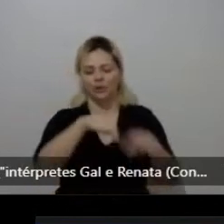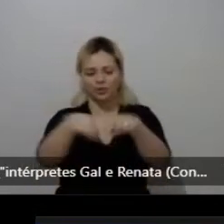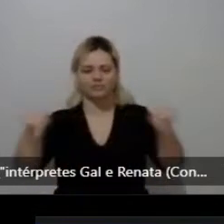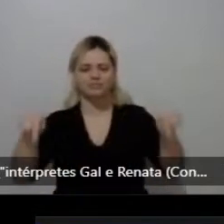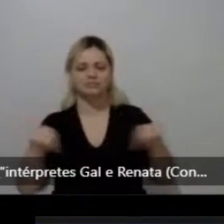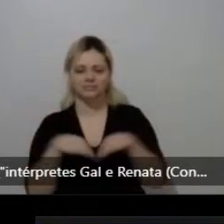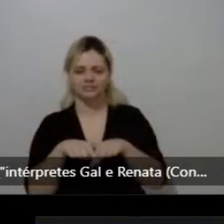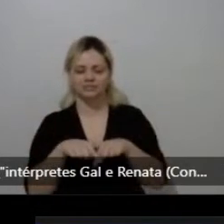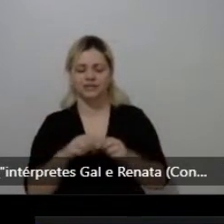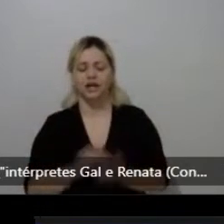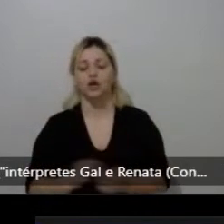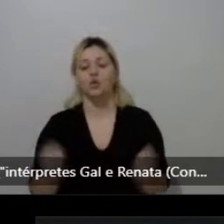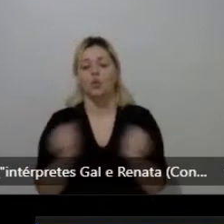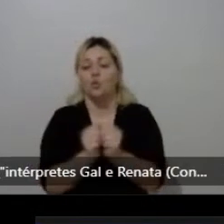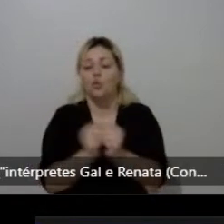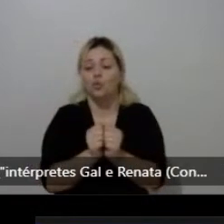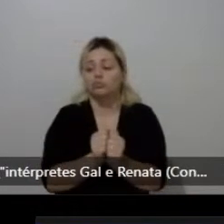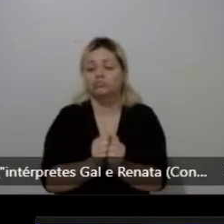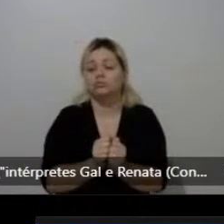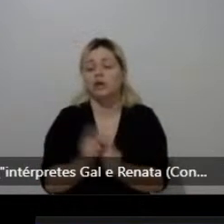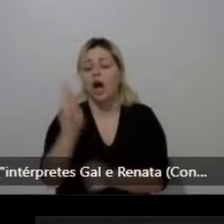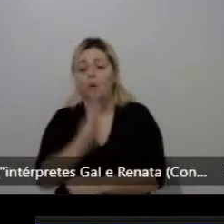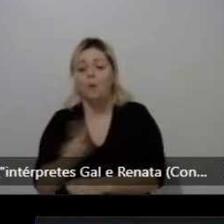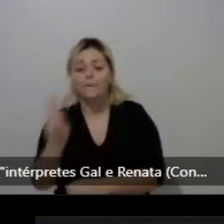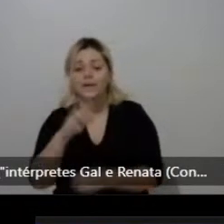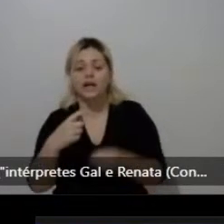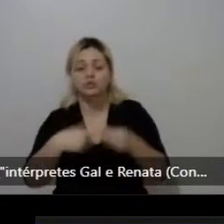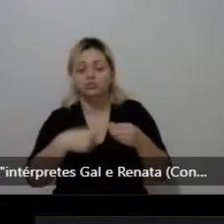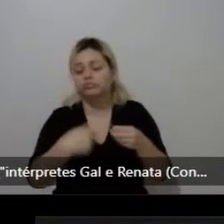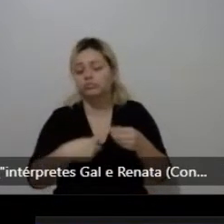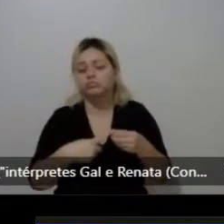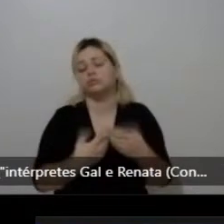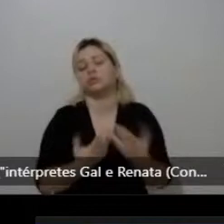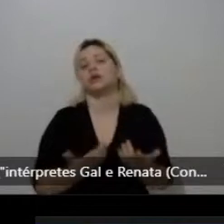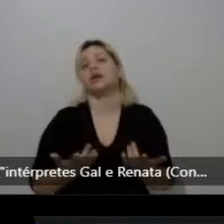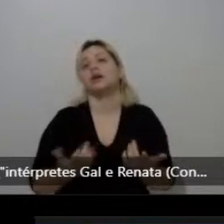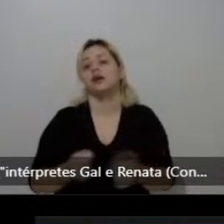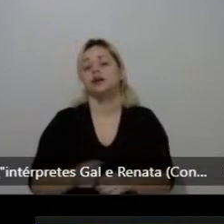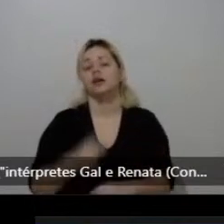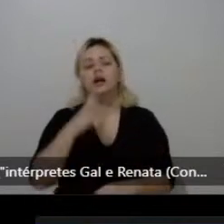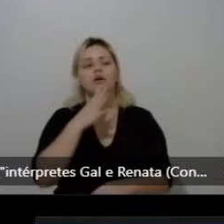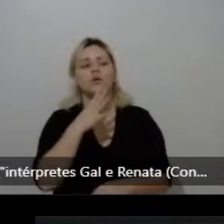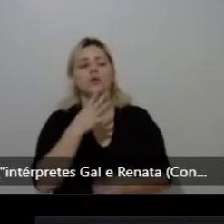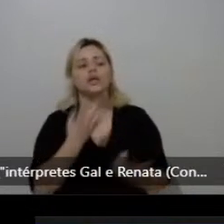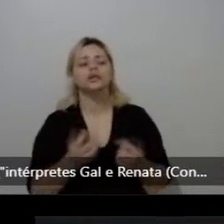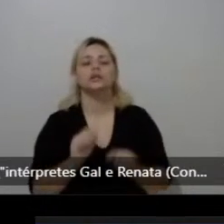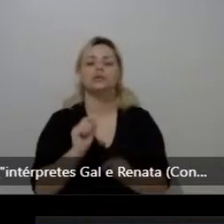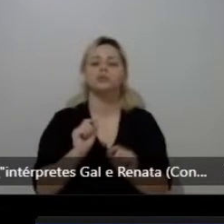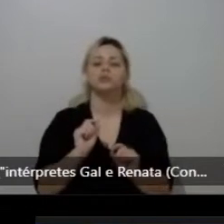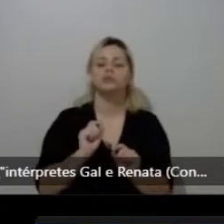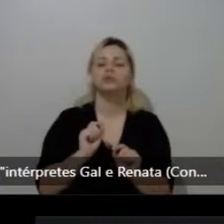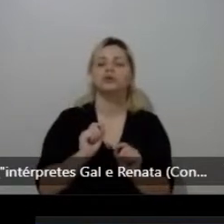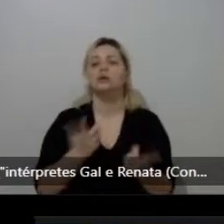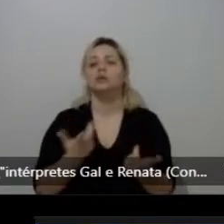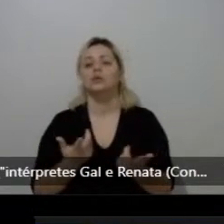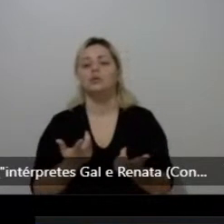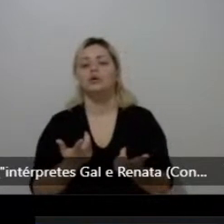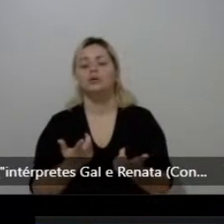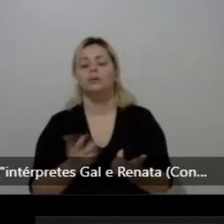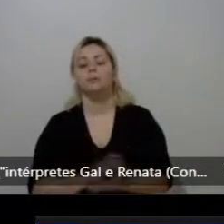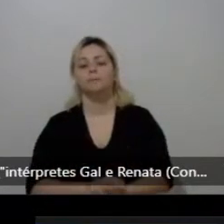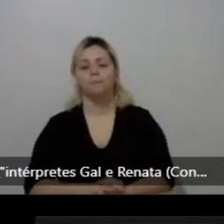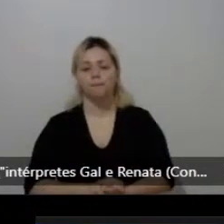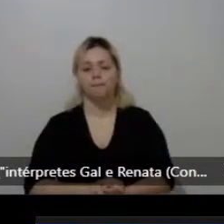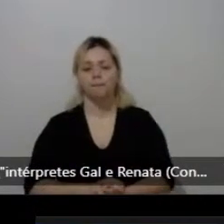do marketing urbano, né. Então, trouxe alguns autores, né, bem conhecidos, né, mesmo aquele,